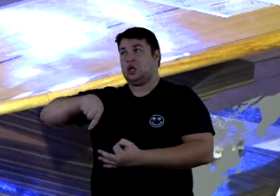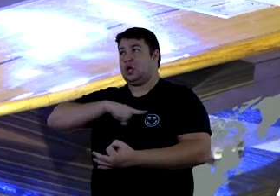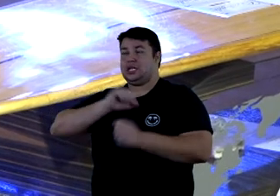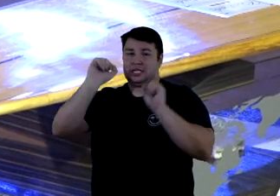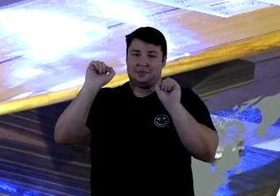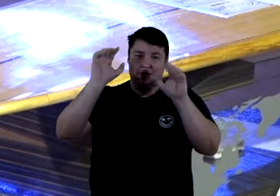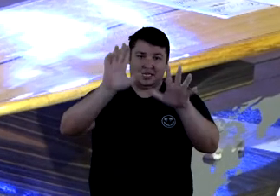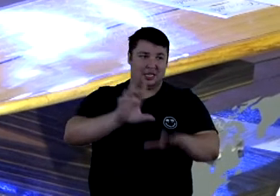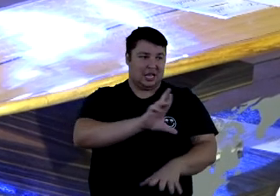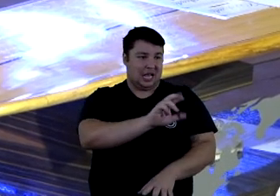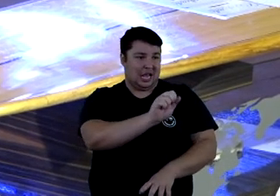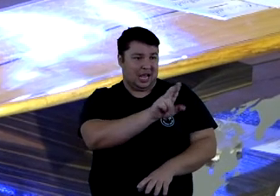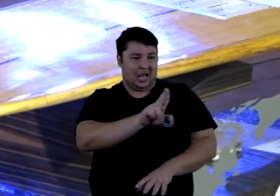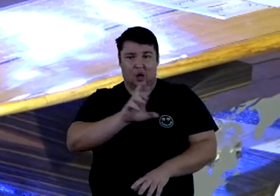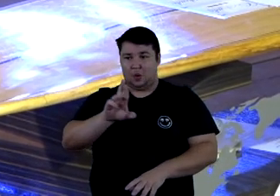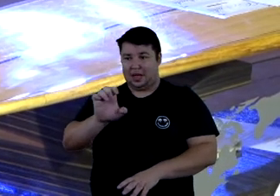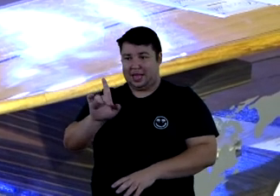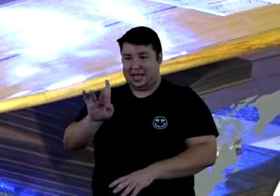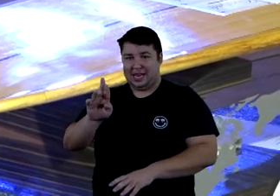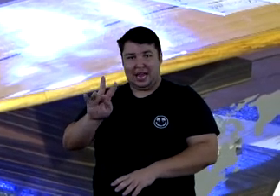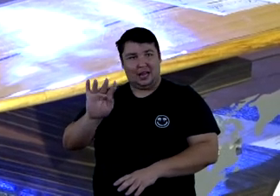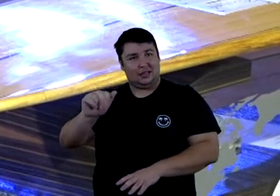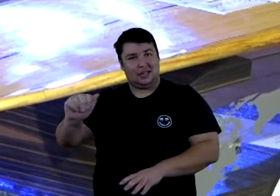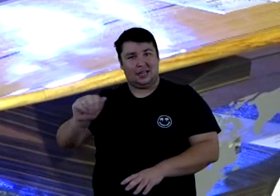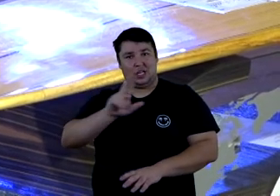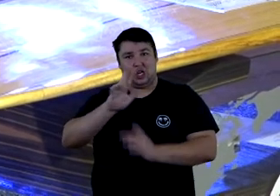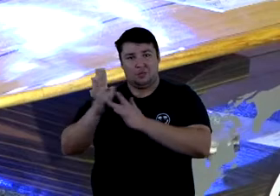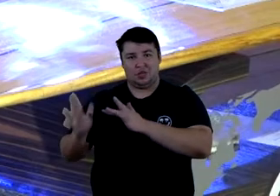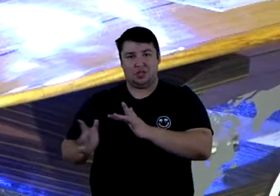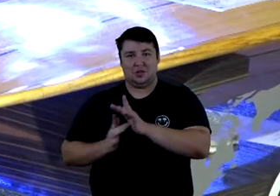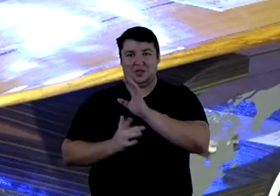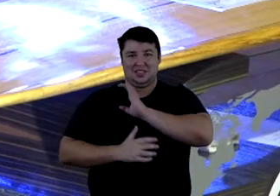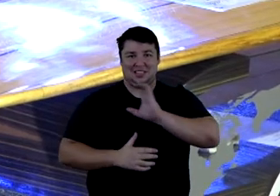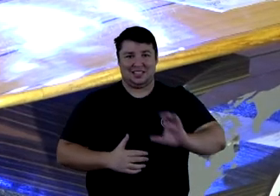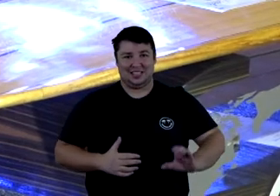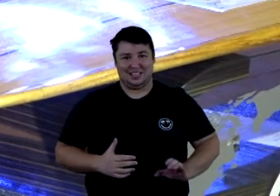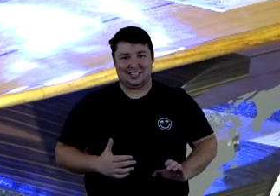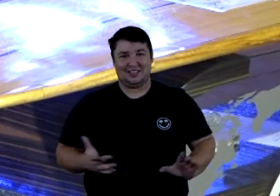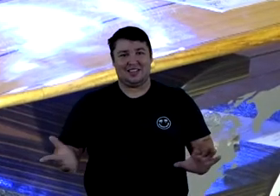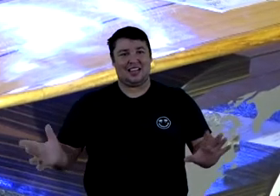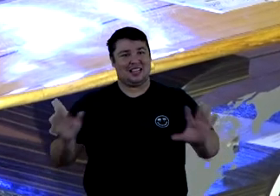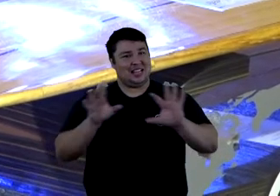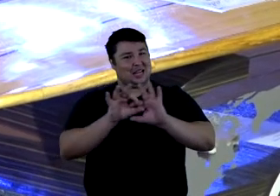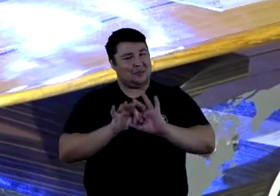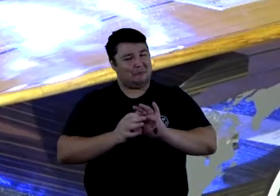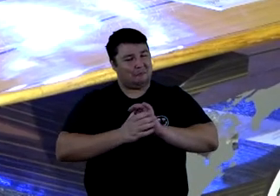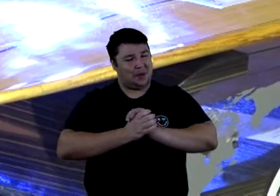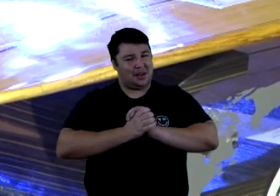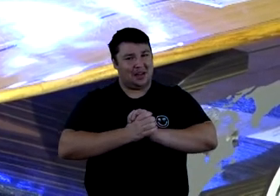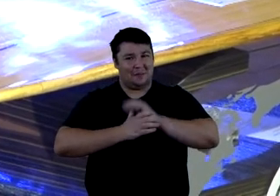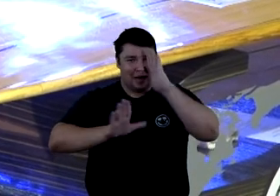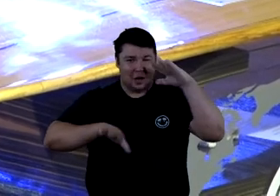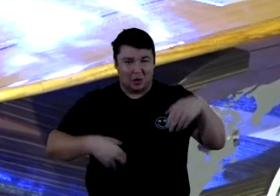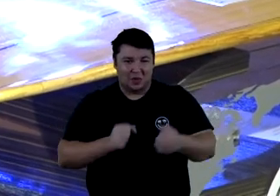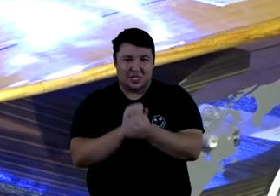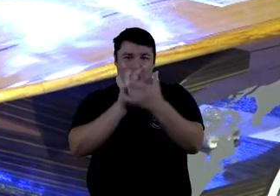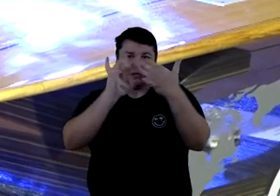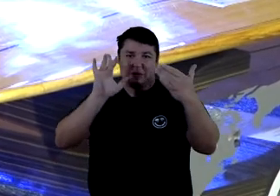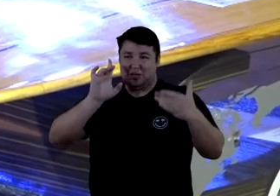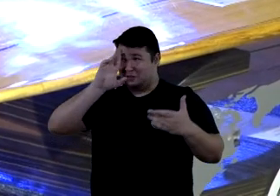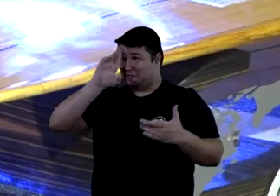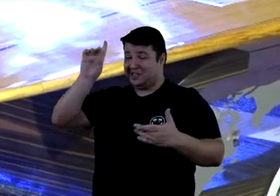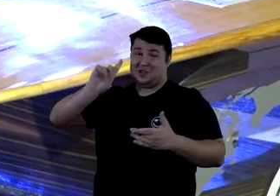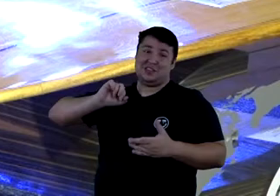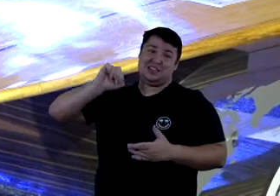e Renata, em nome do Senhor Jesus, nessa aliança de matrimônio, para a honra e glória do